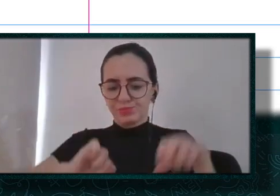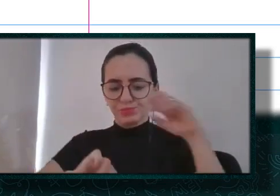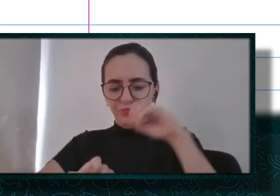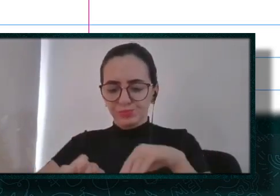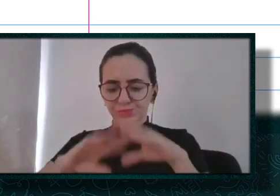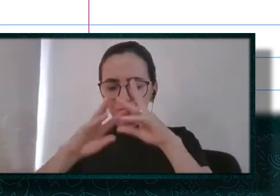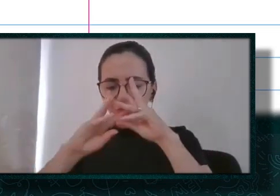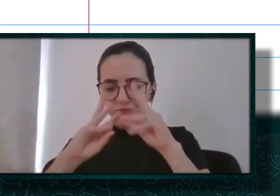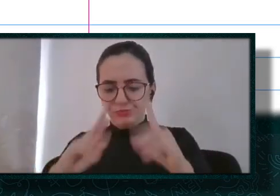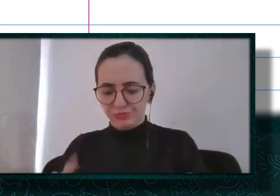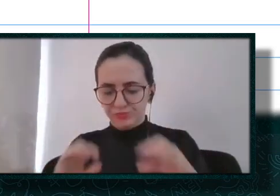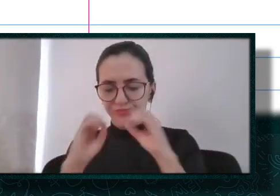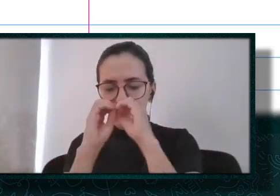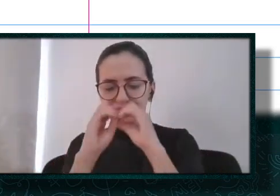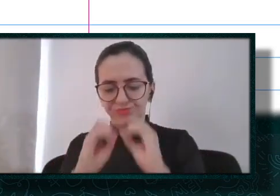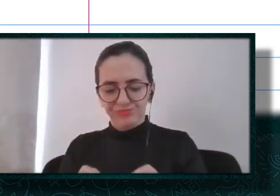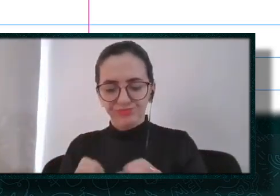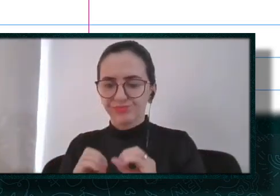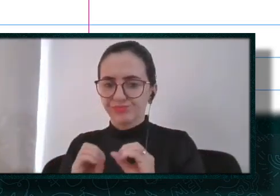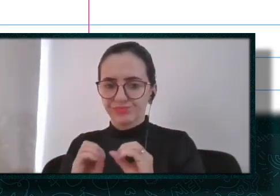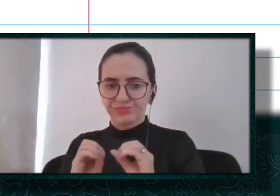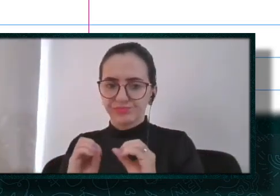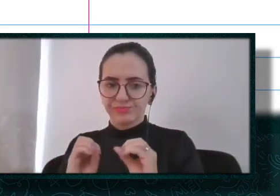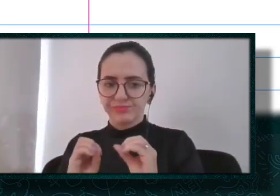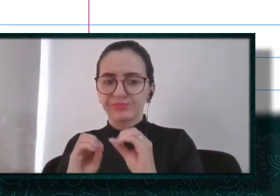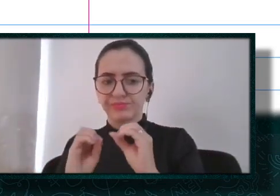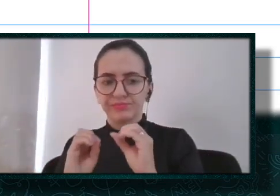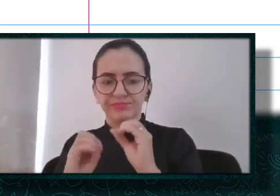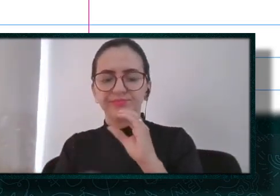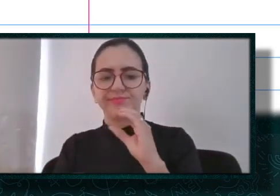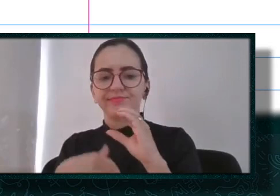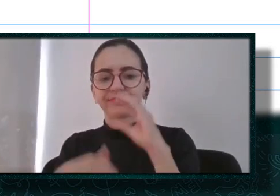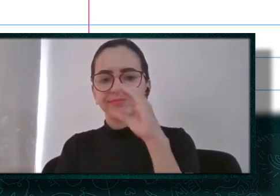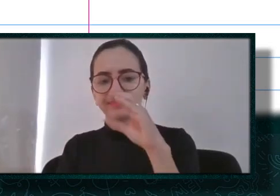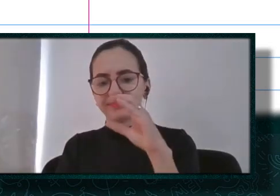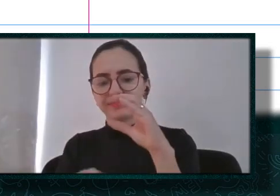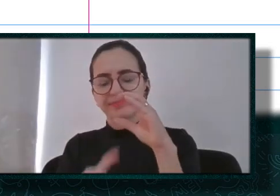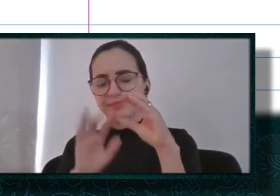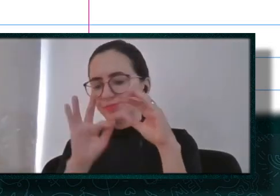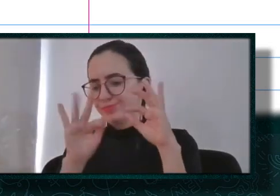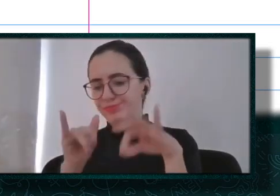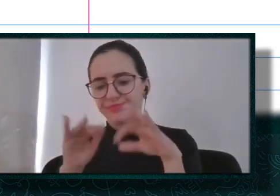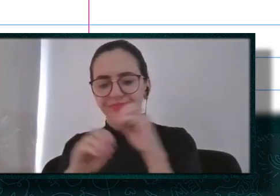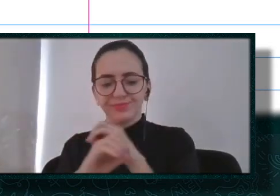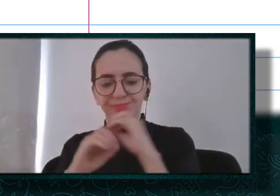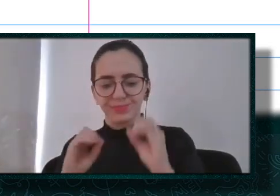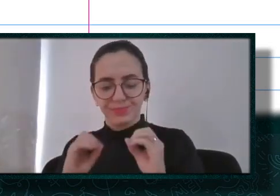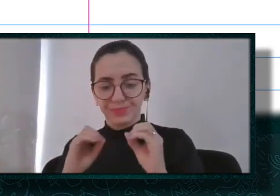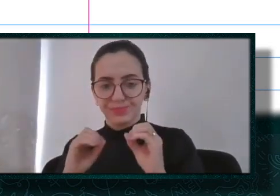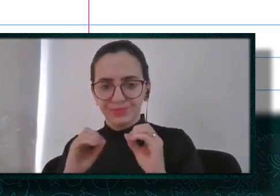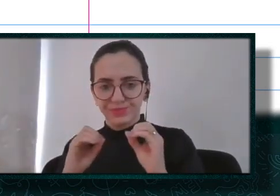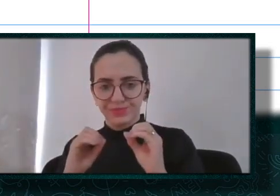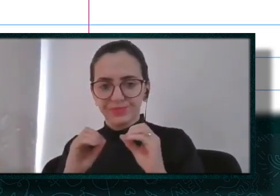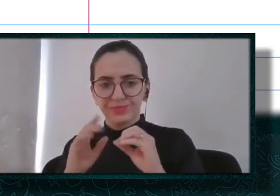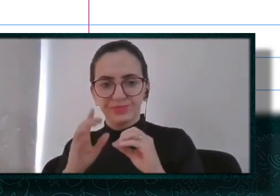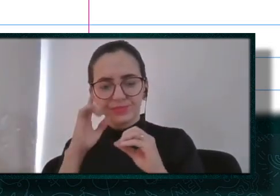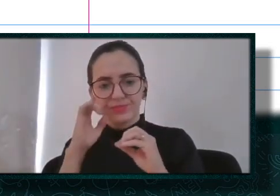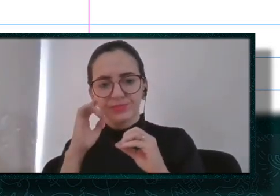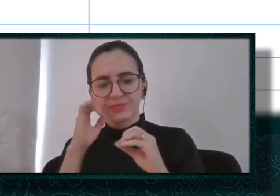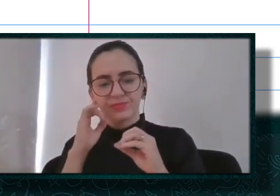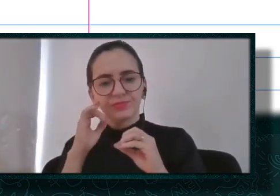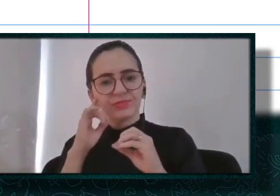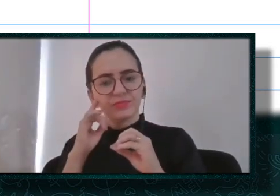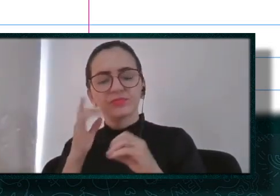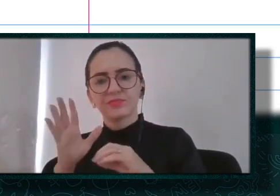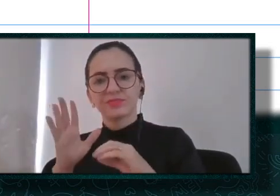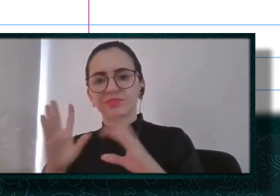preciso me preocupar com concentração de reagentes. O de proporções diferentes significa que um dos reagentes eles não